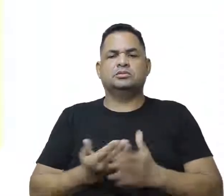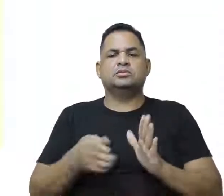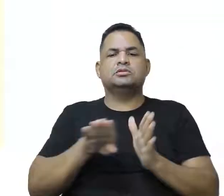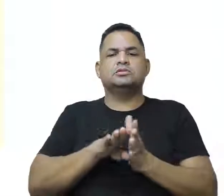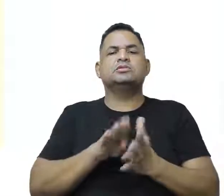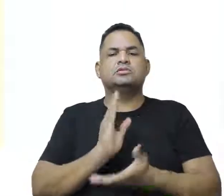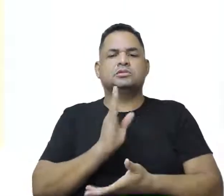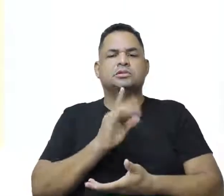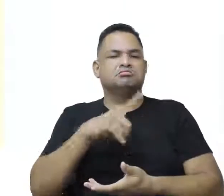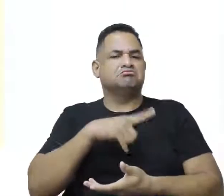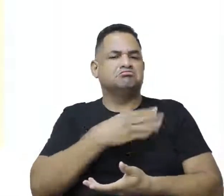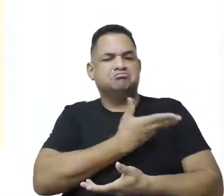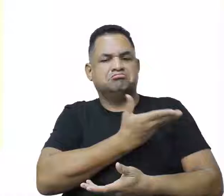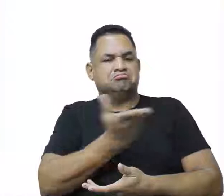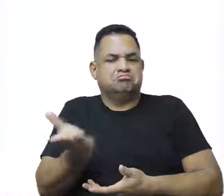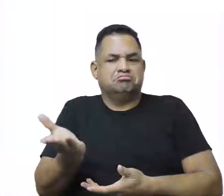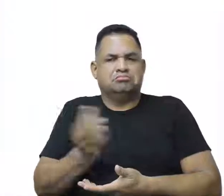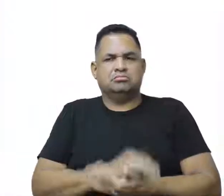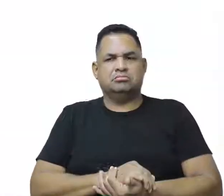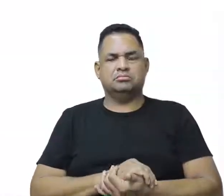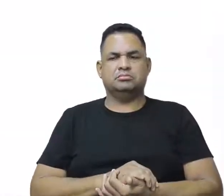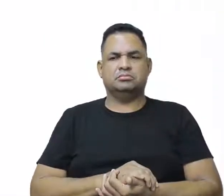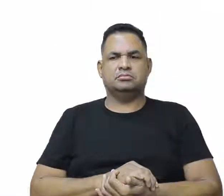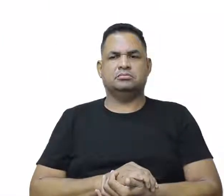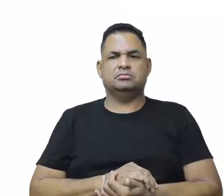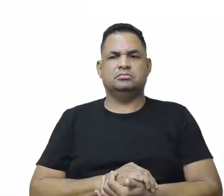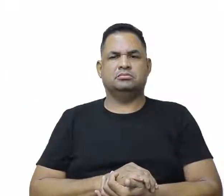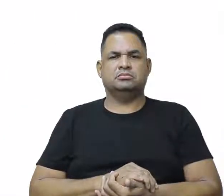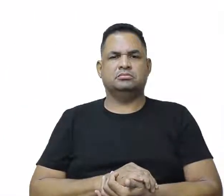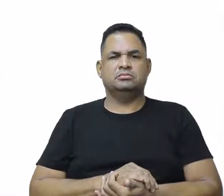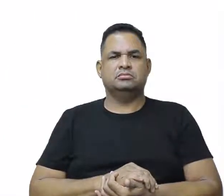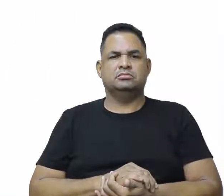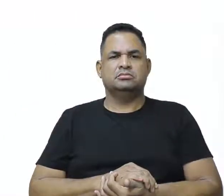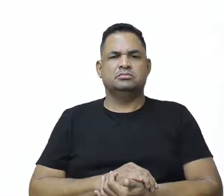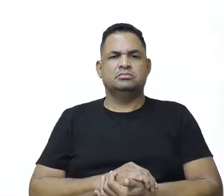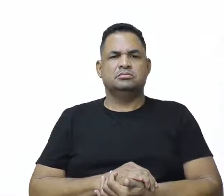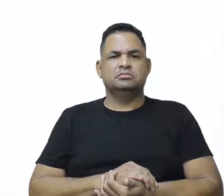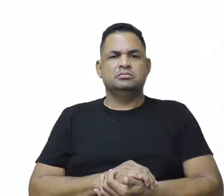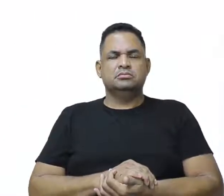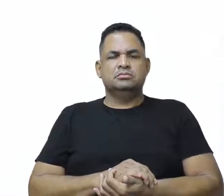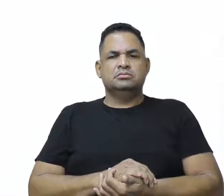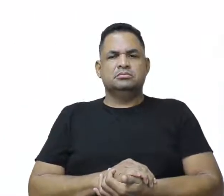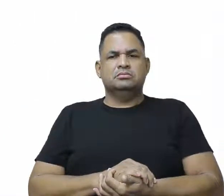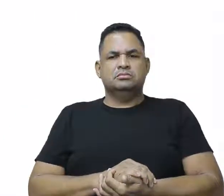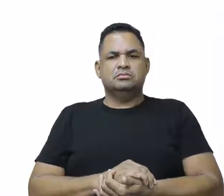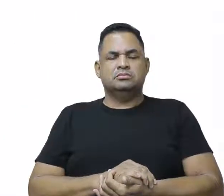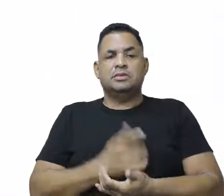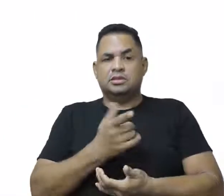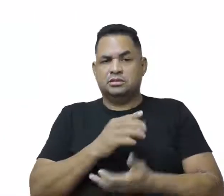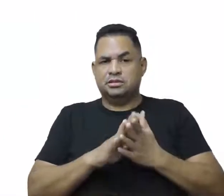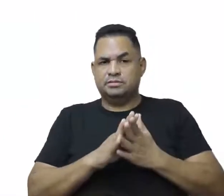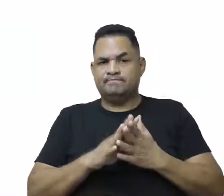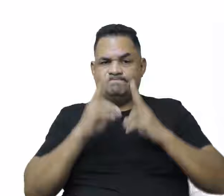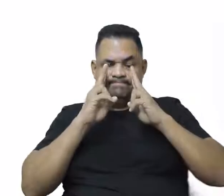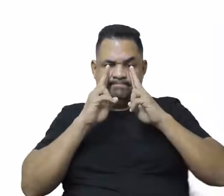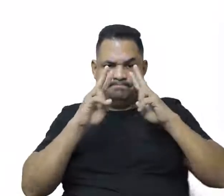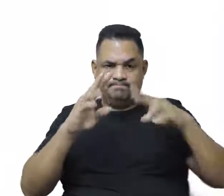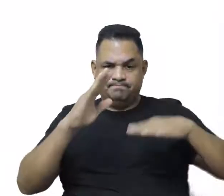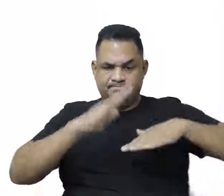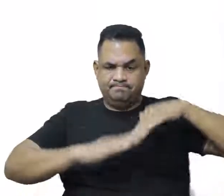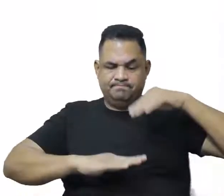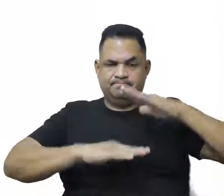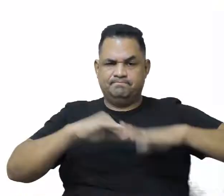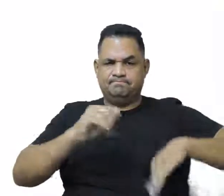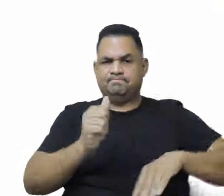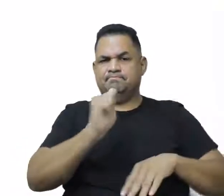já estava assim, né? Vamos lá. E aí tem a visão desse antropólogo aqui, que eu tenho um